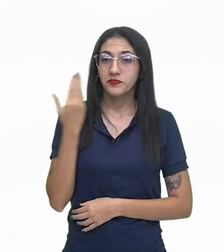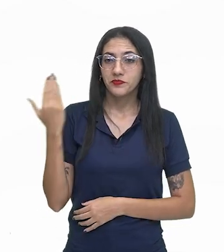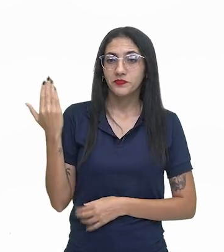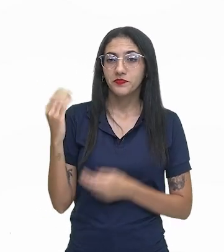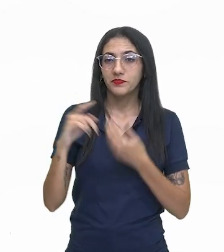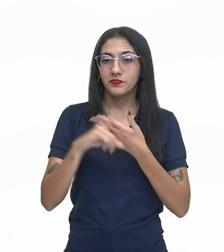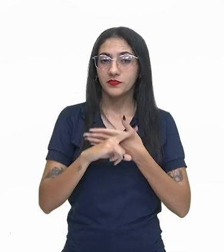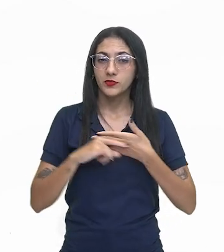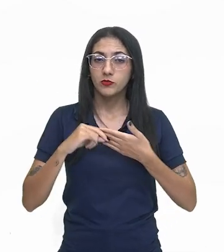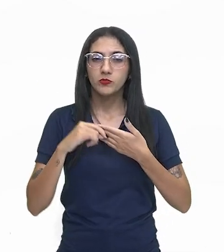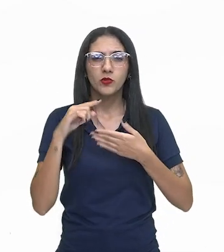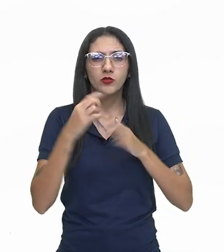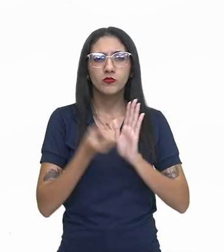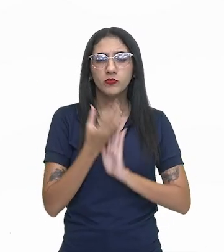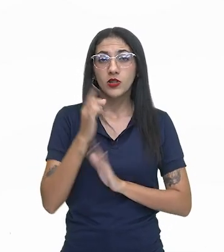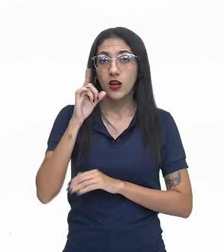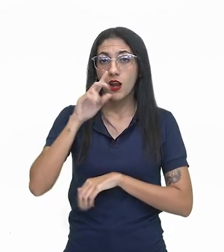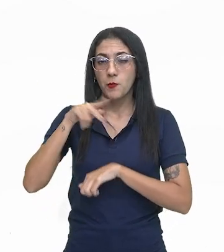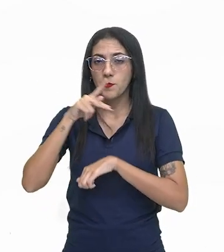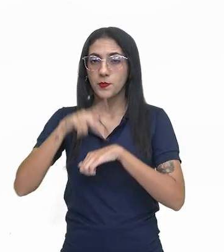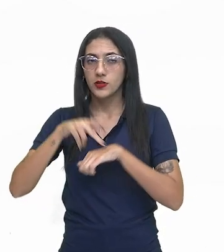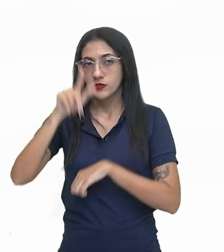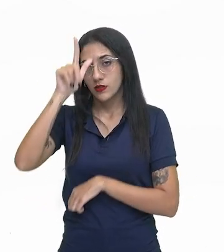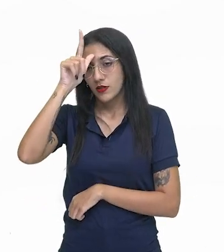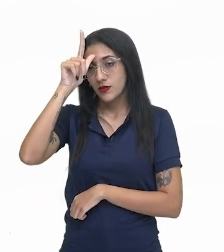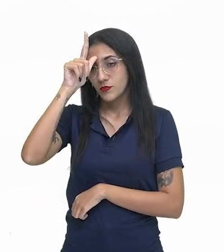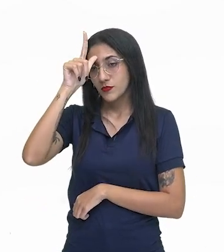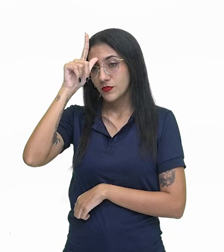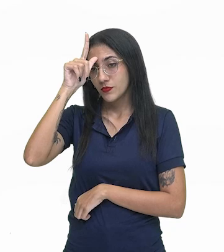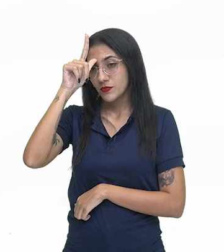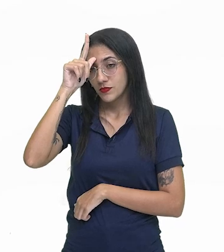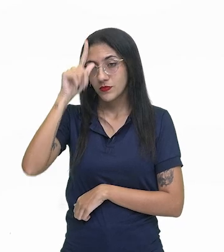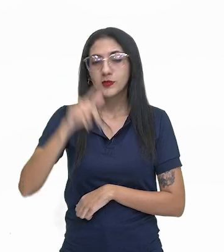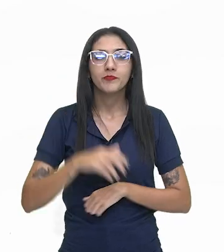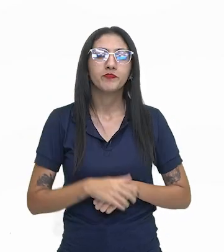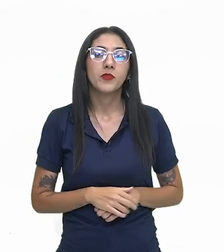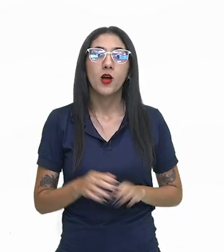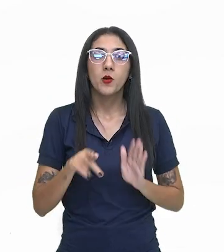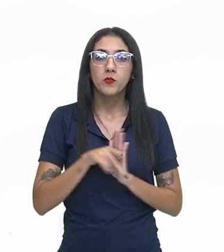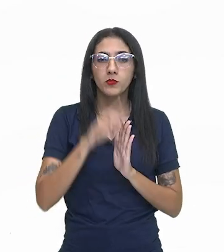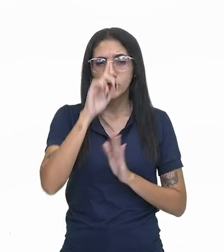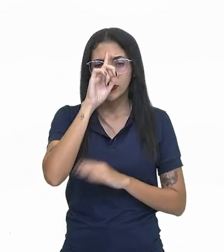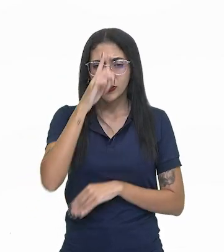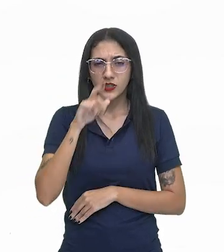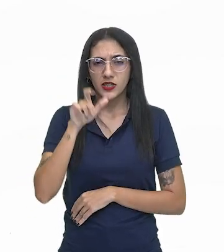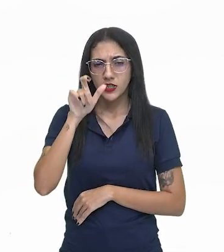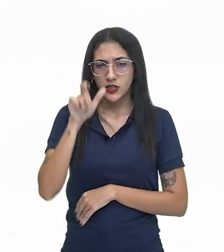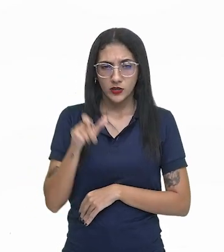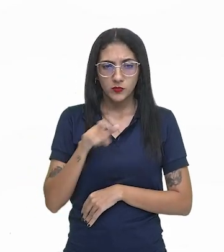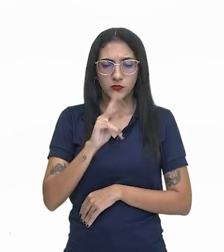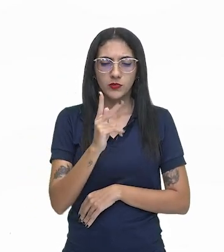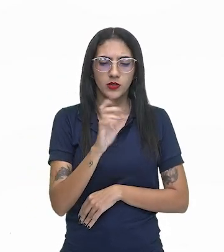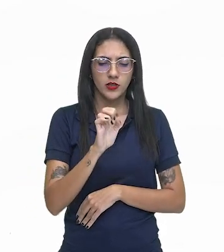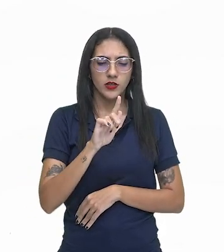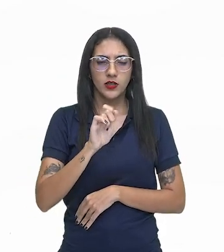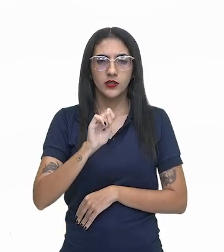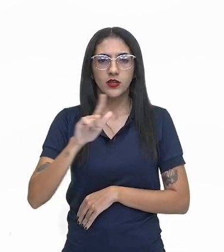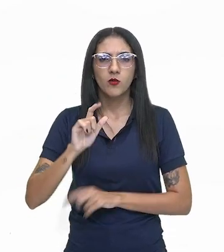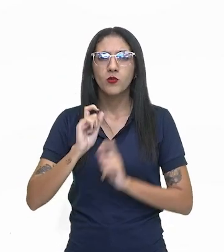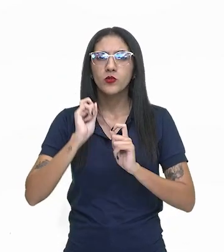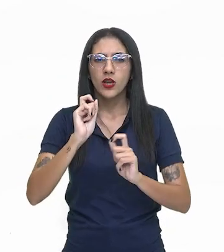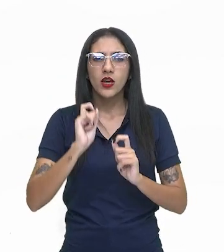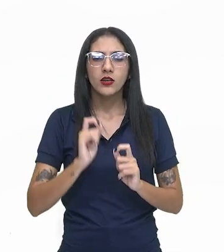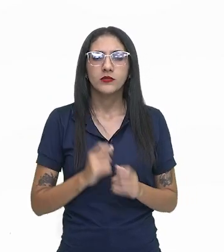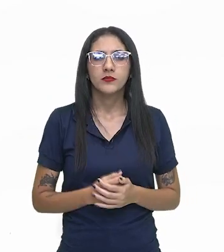Honneth, surgiu na Alemanha, sob influência das ideias do jovem Hegel, no contexto da teoria crítica